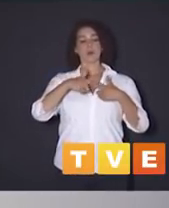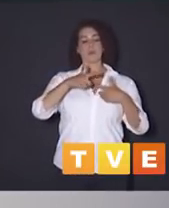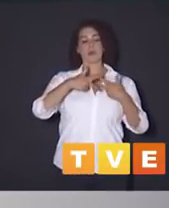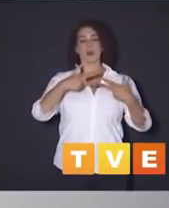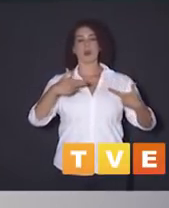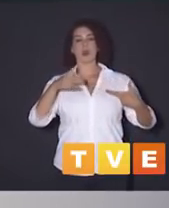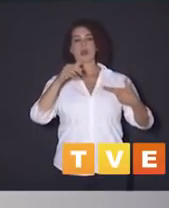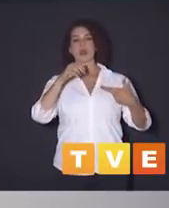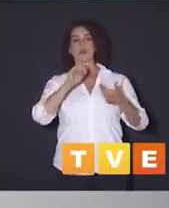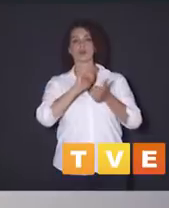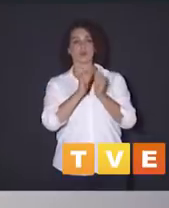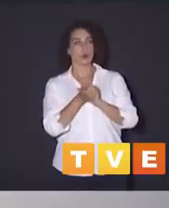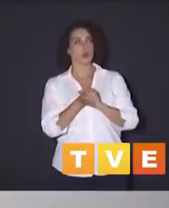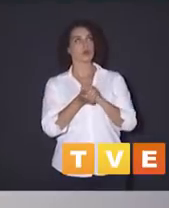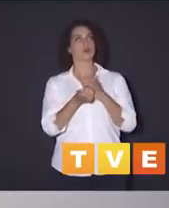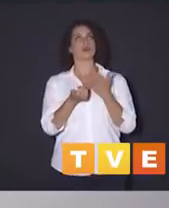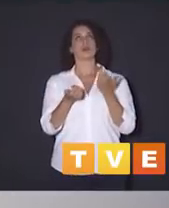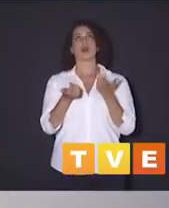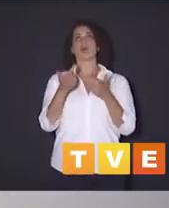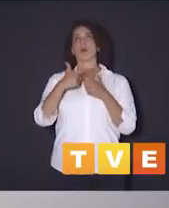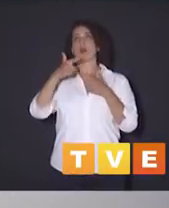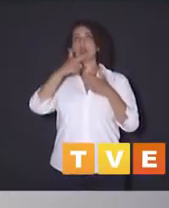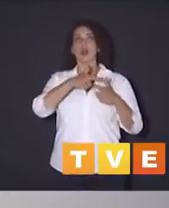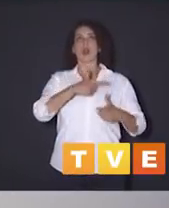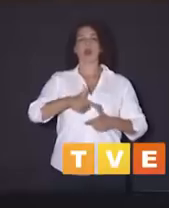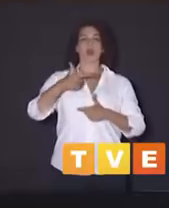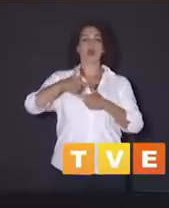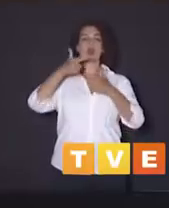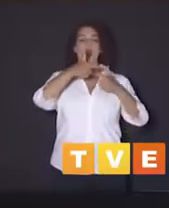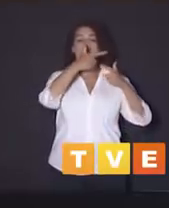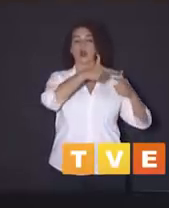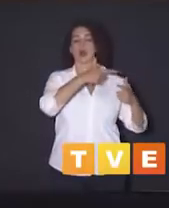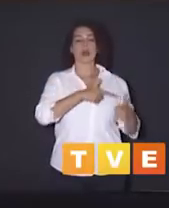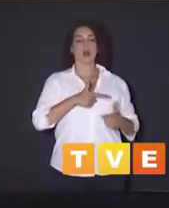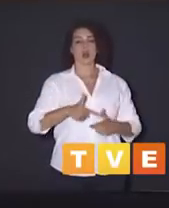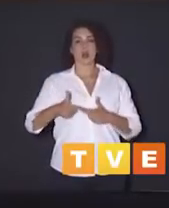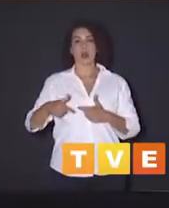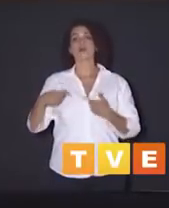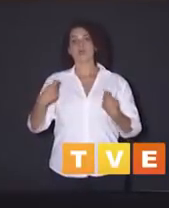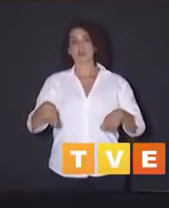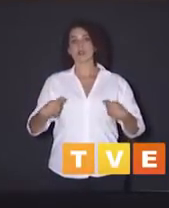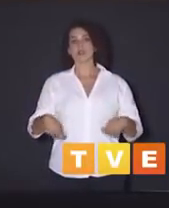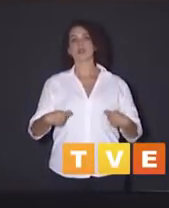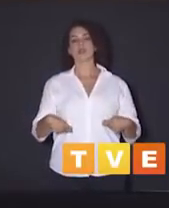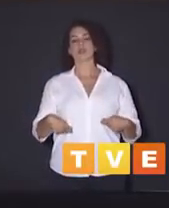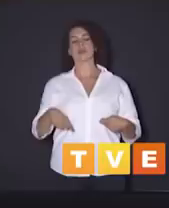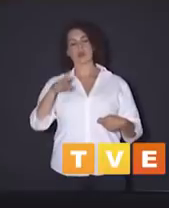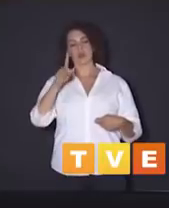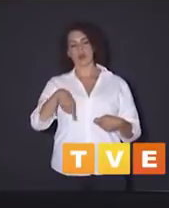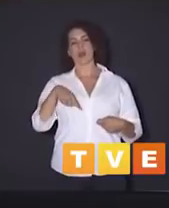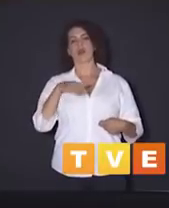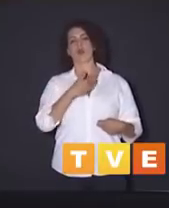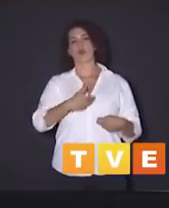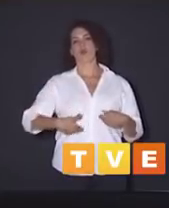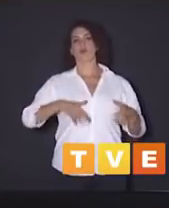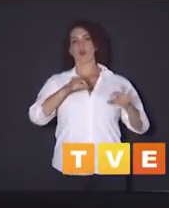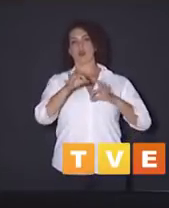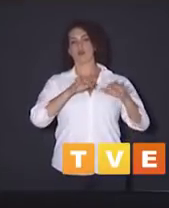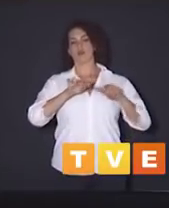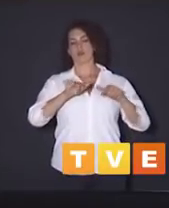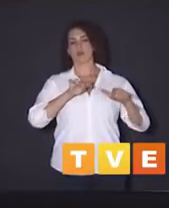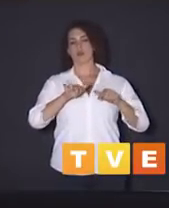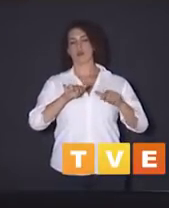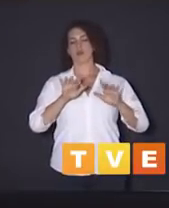tem que resolver o problema disso daquilo daquilo daquilo objetivamente tem isso e governabilidade a gestão